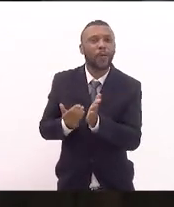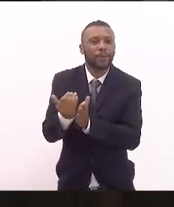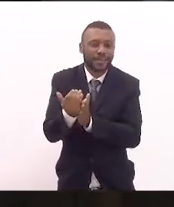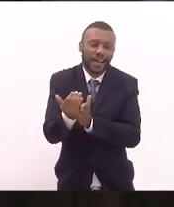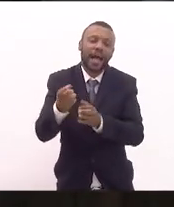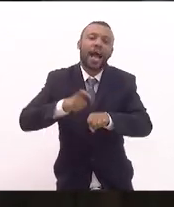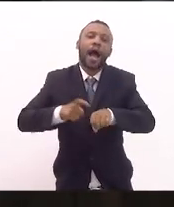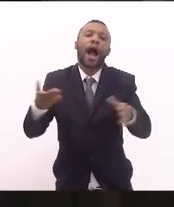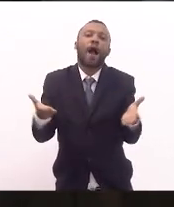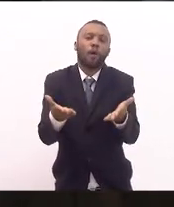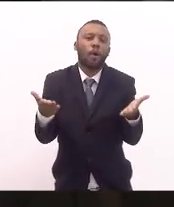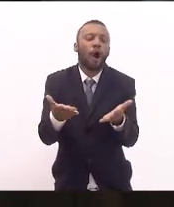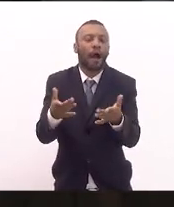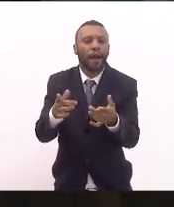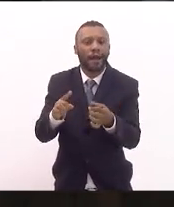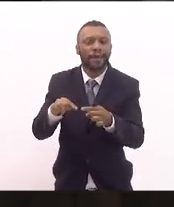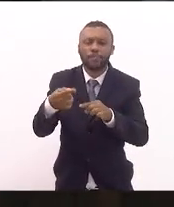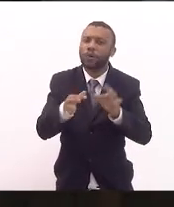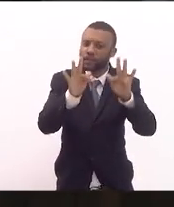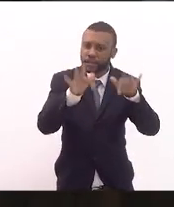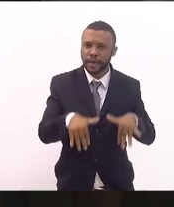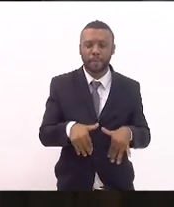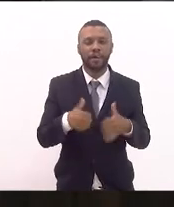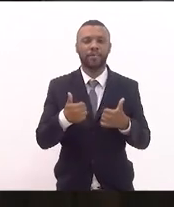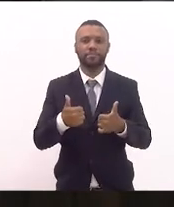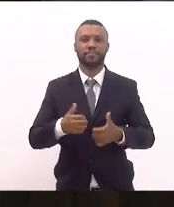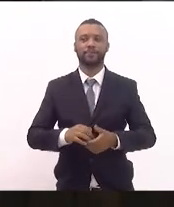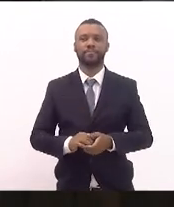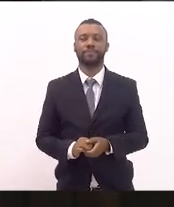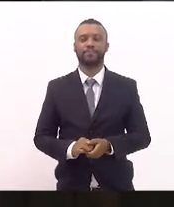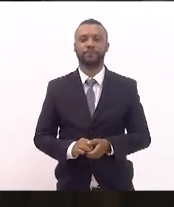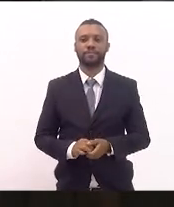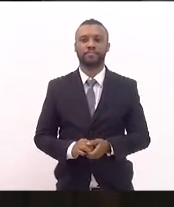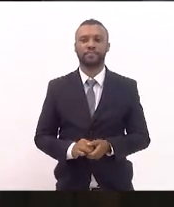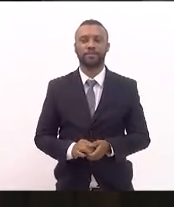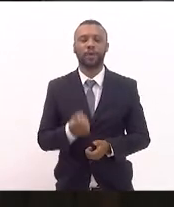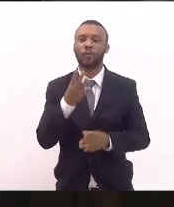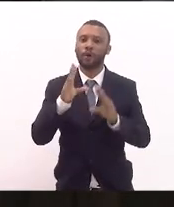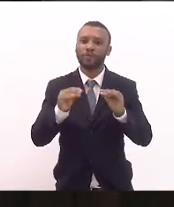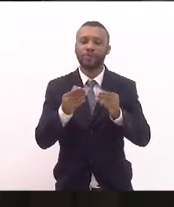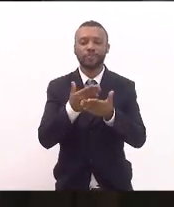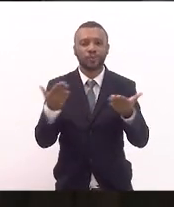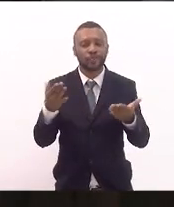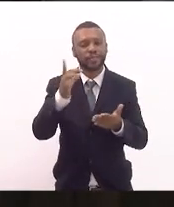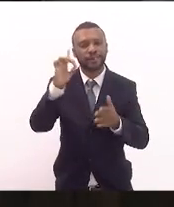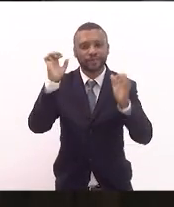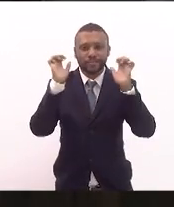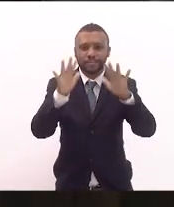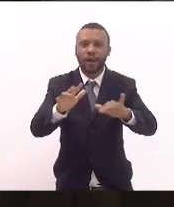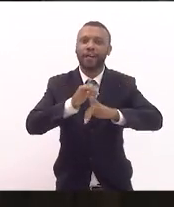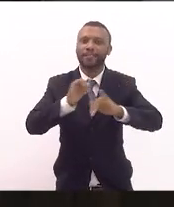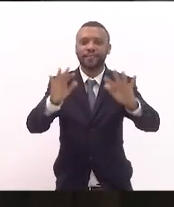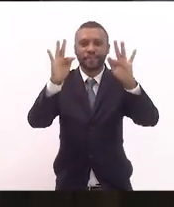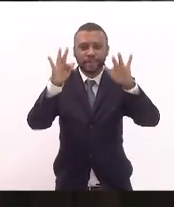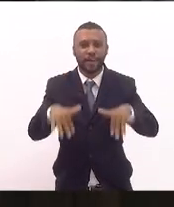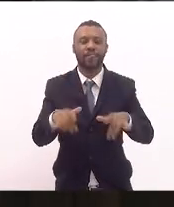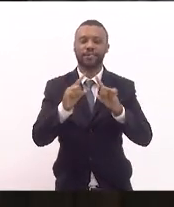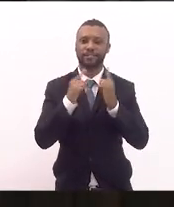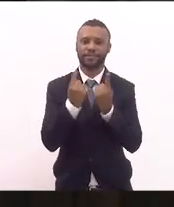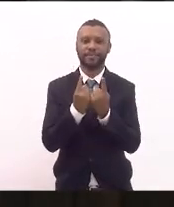após o encerramento. Uma boa noite a todos e fico com Deus. Declaro encerrada a sessão.